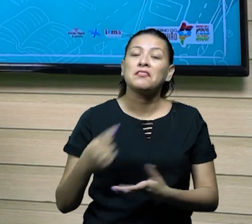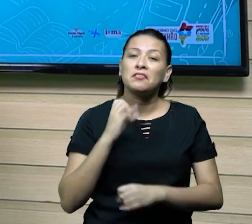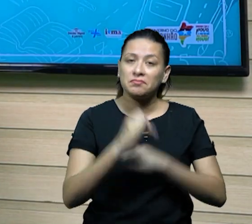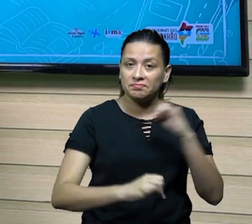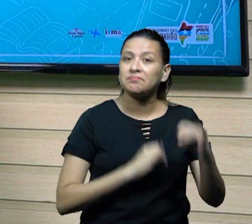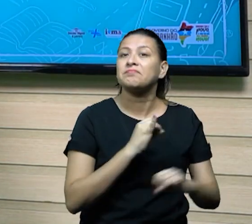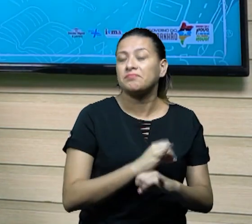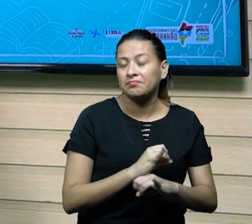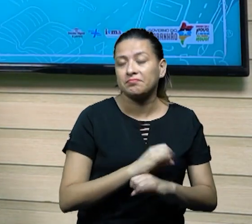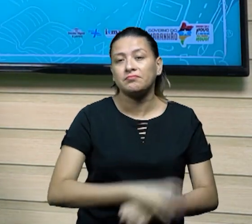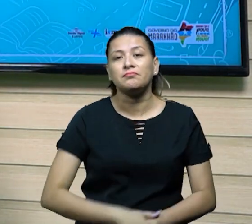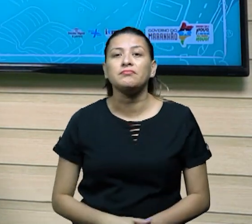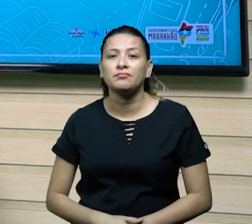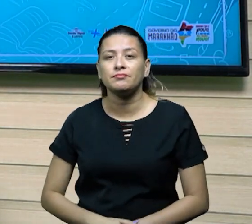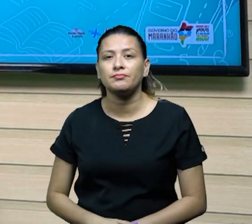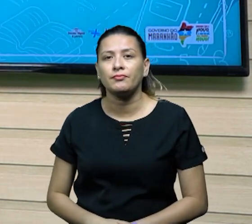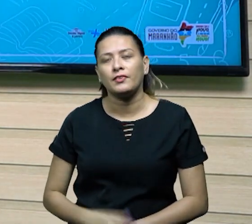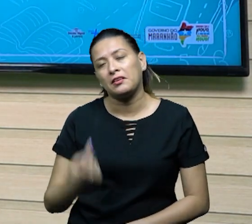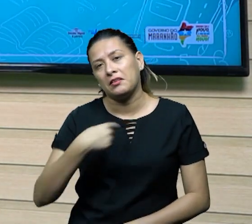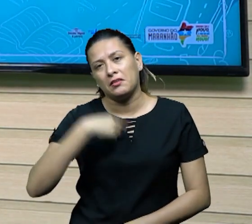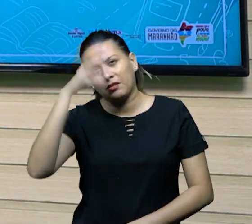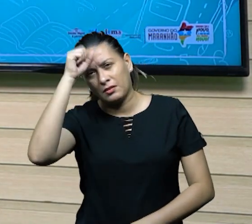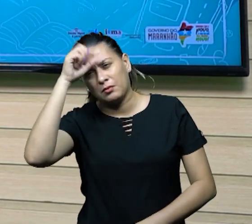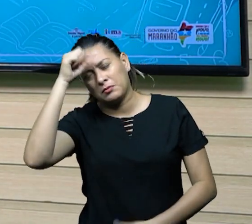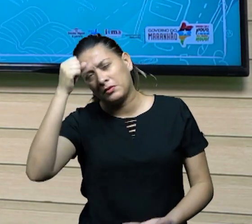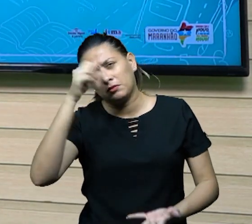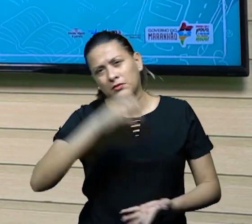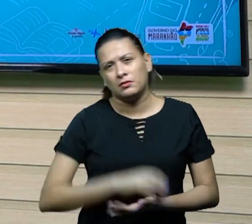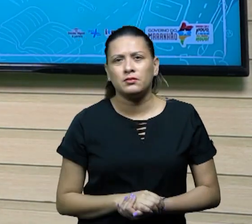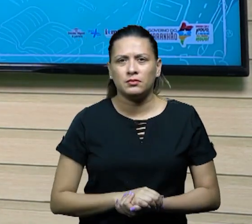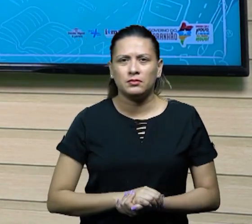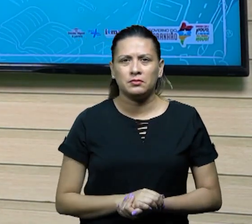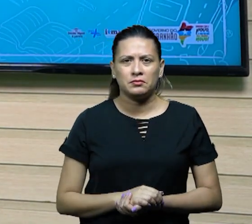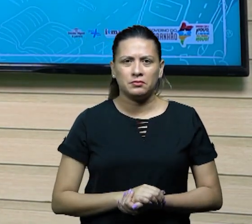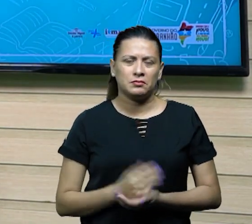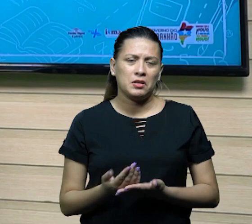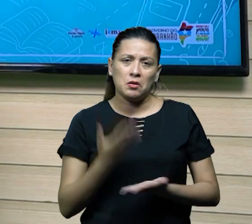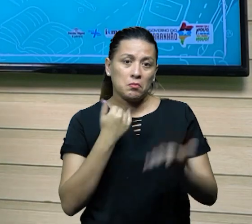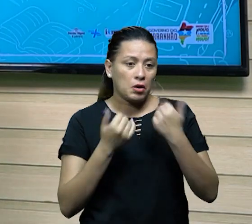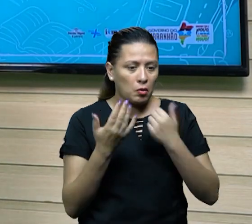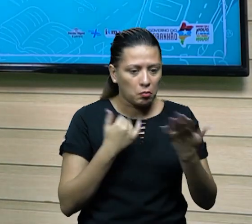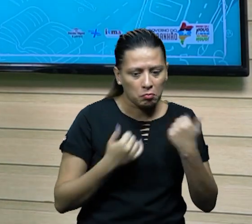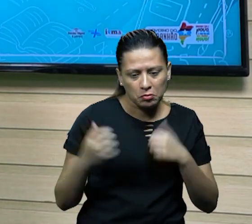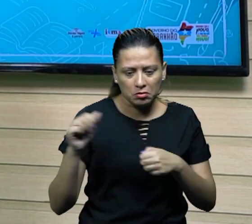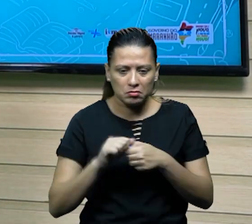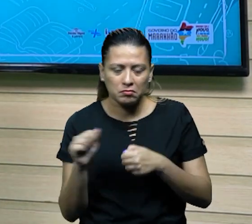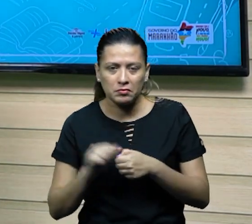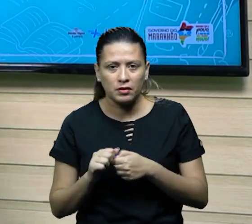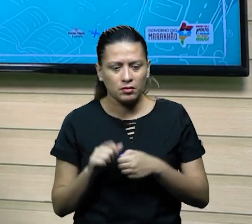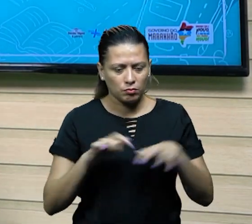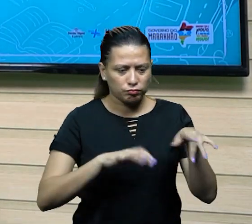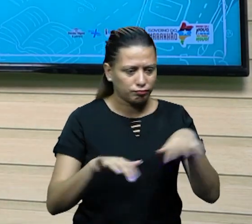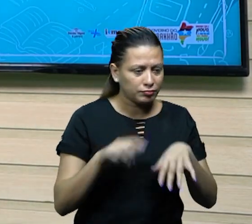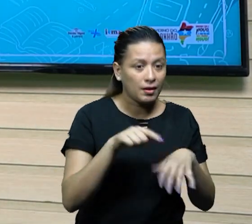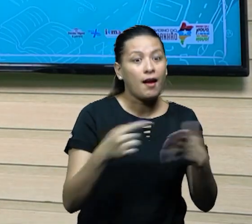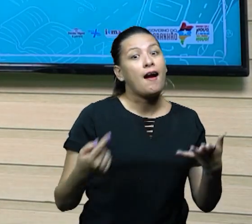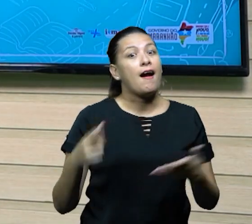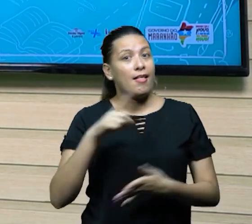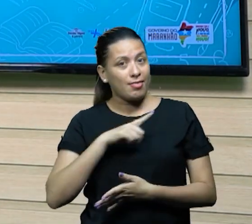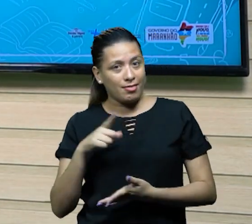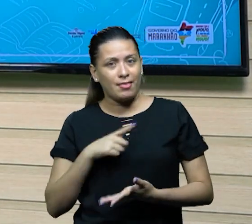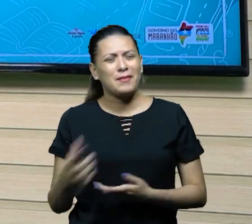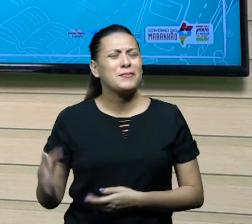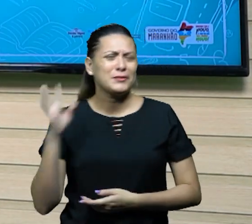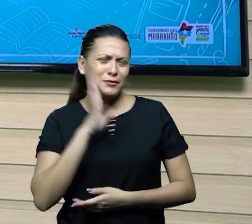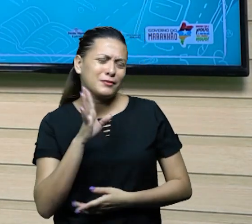que tu imagina tu encontra no YouTube. Ah, eu quero aprender a fazer um determinado prato. Tu vai lá no